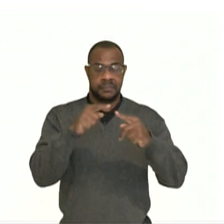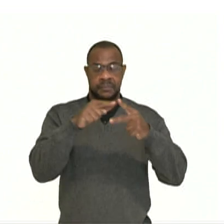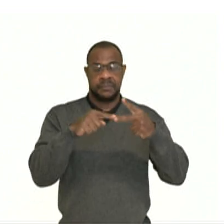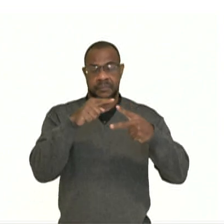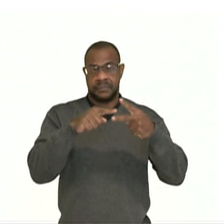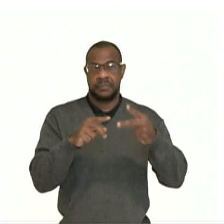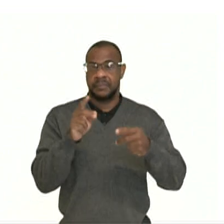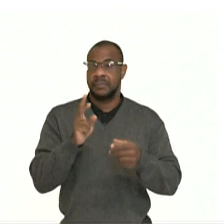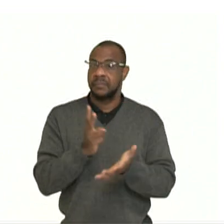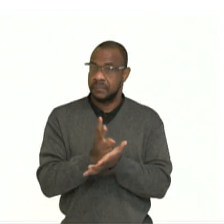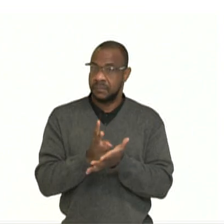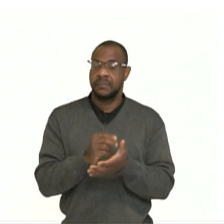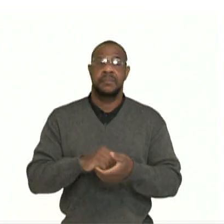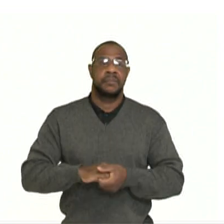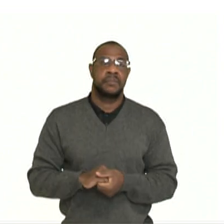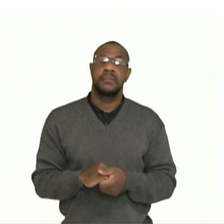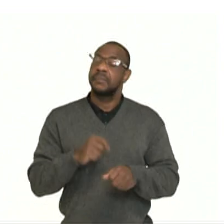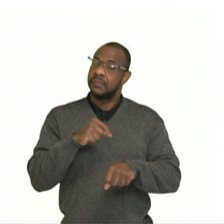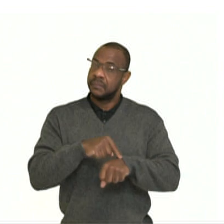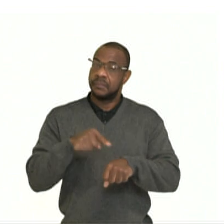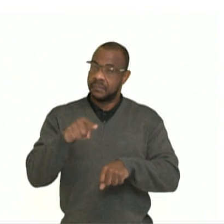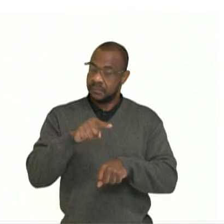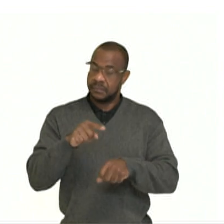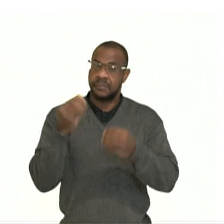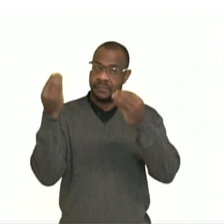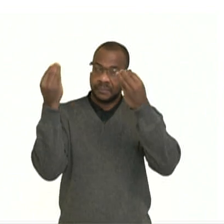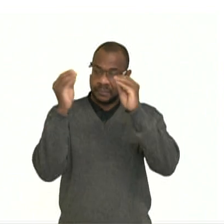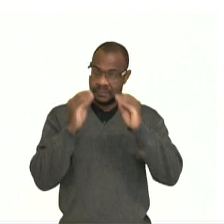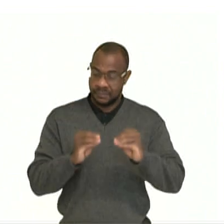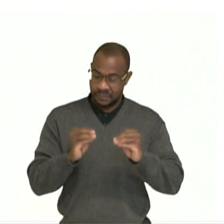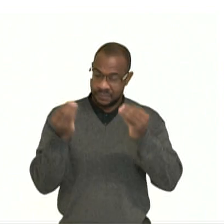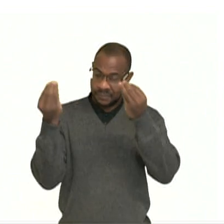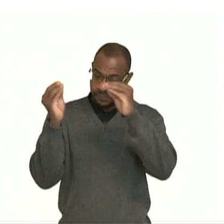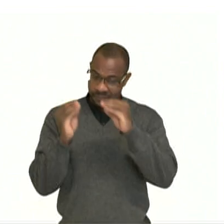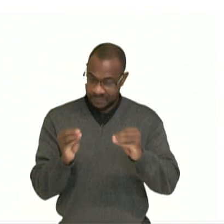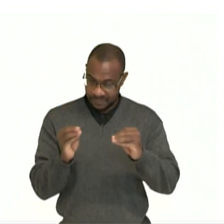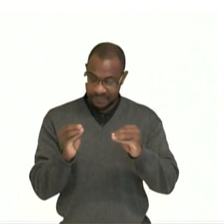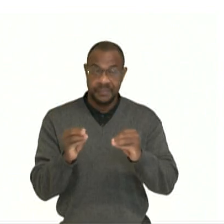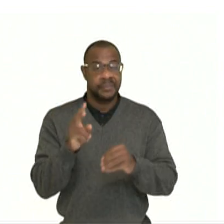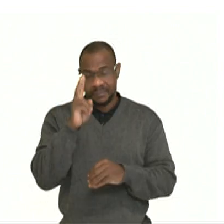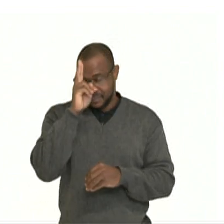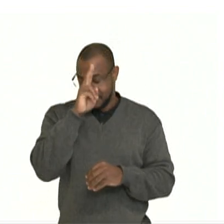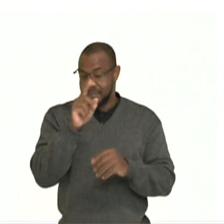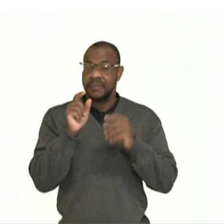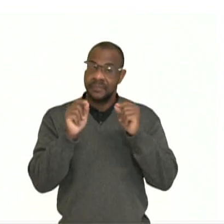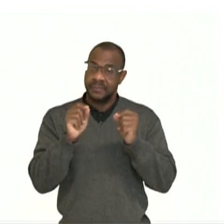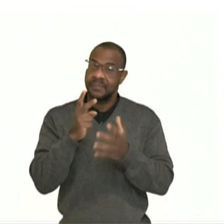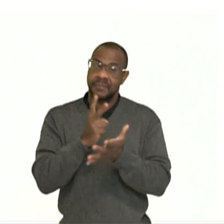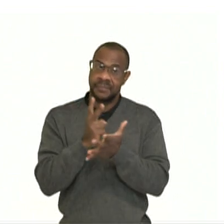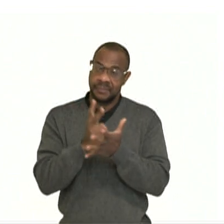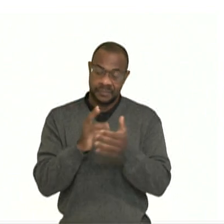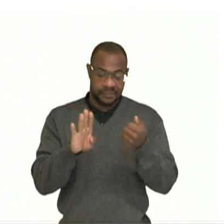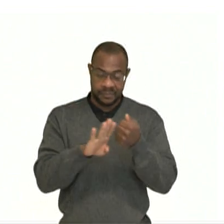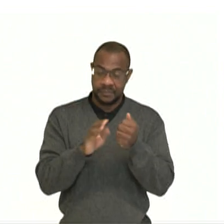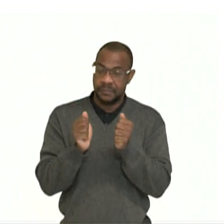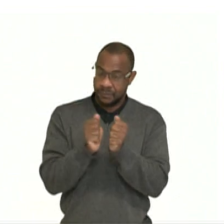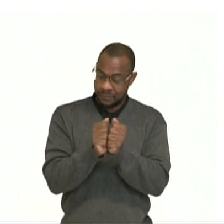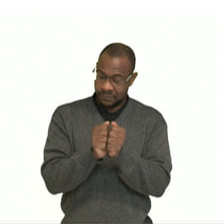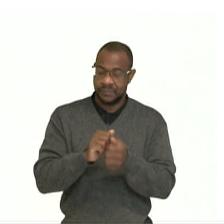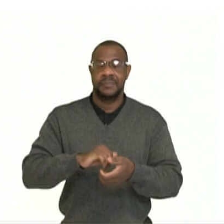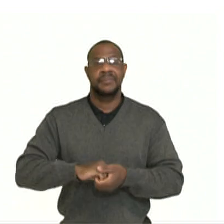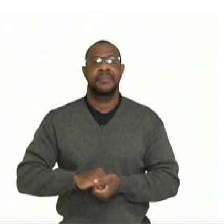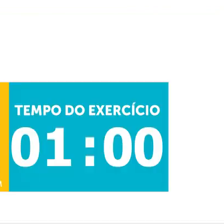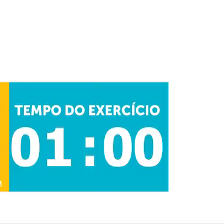is very long. Mais um tempinho para vocês colocarem o adjetivo possessivo, lembrando que ele sempre vai acompanhar o substantivo e a gente já